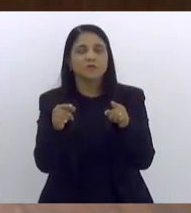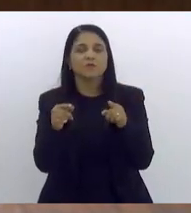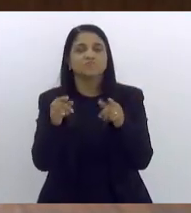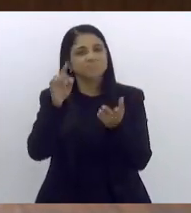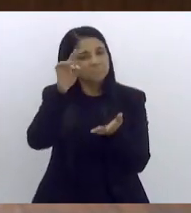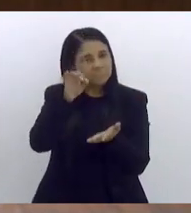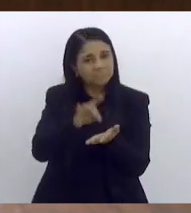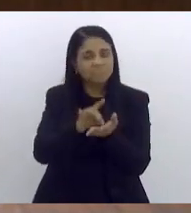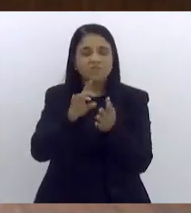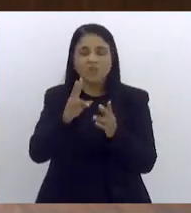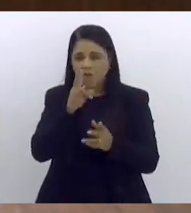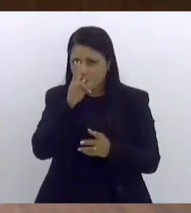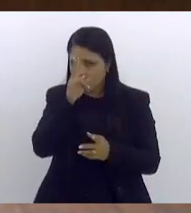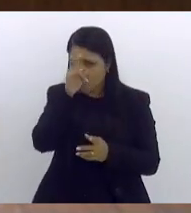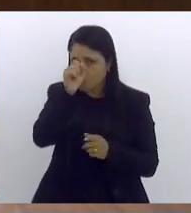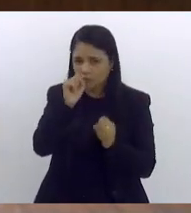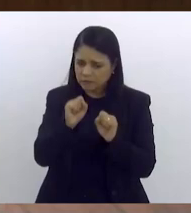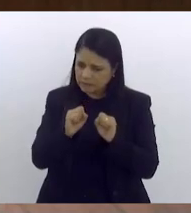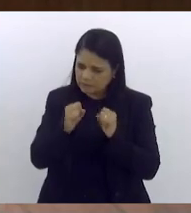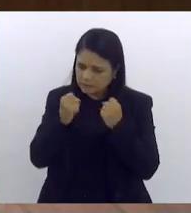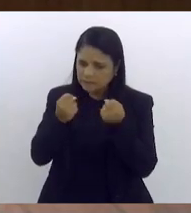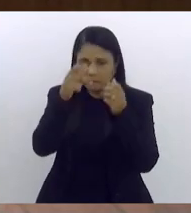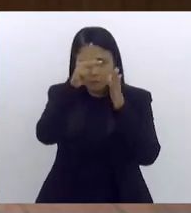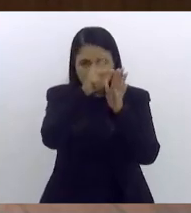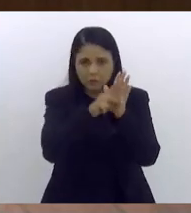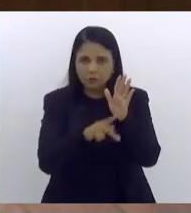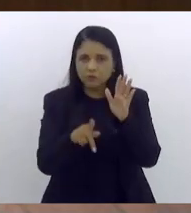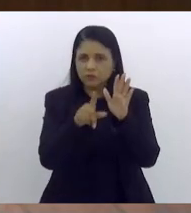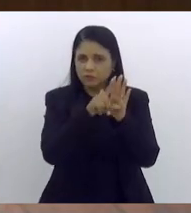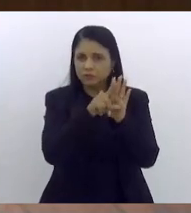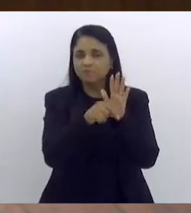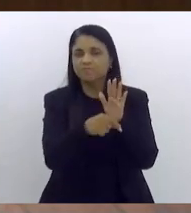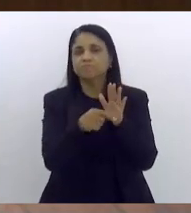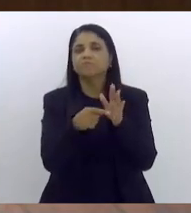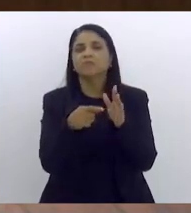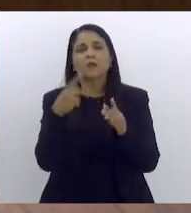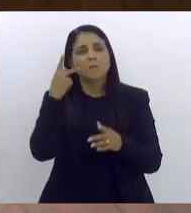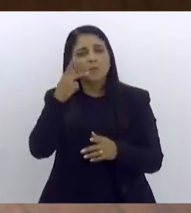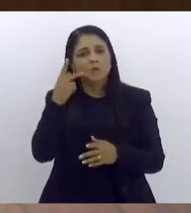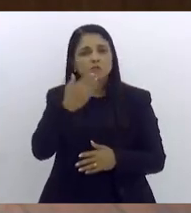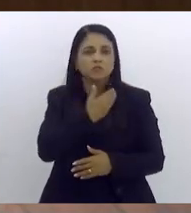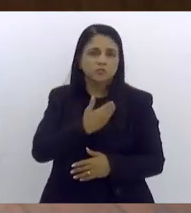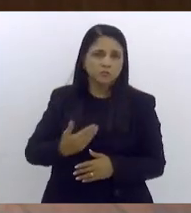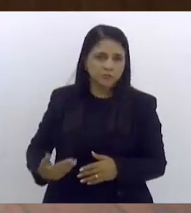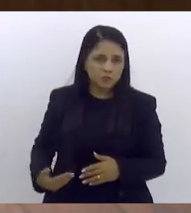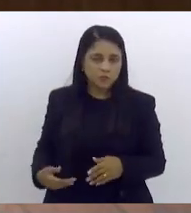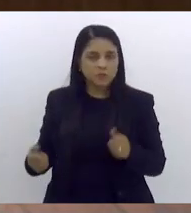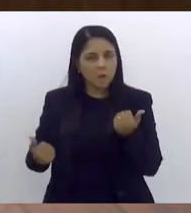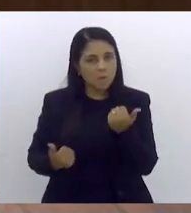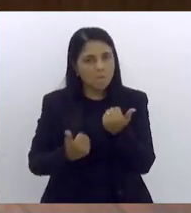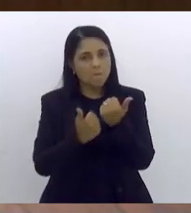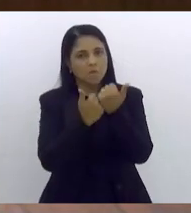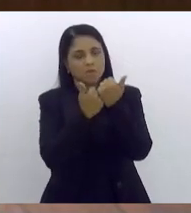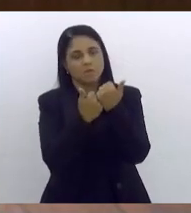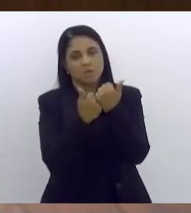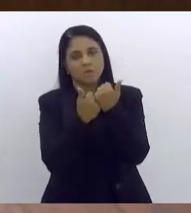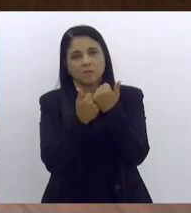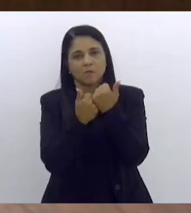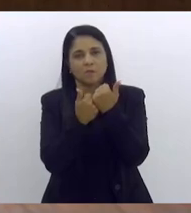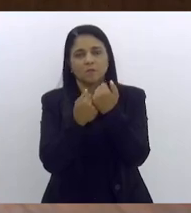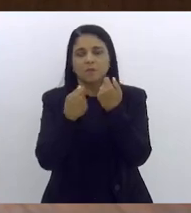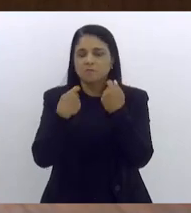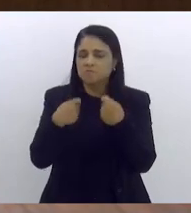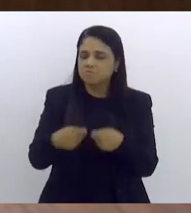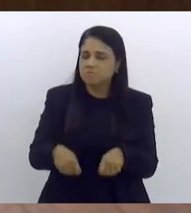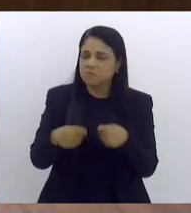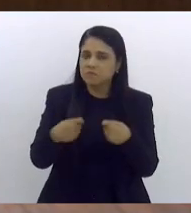fato, fortalecer esse projeto, fortalecer, de fato, políticas públicas que vão em encontro às